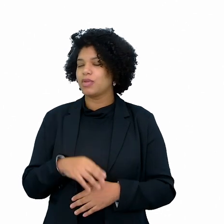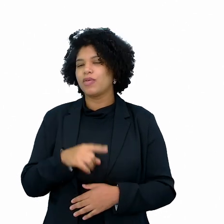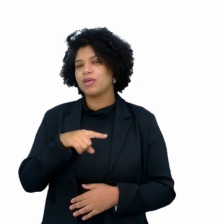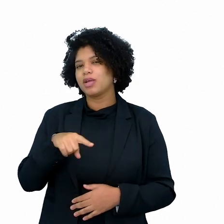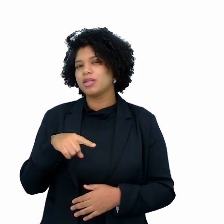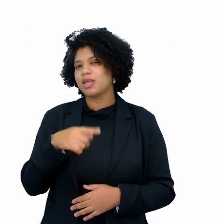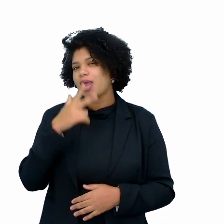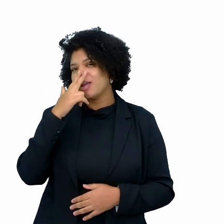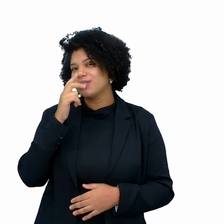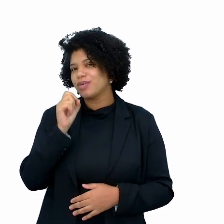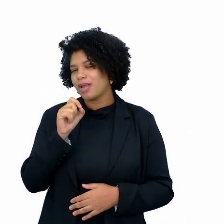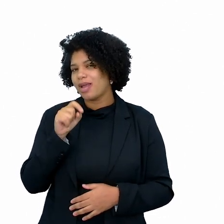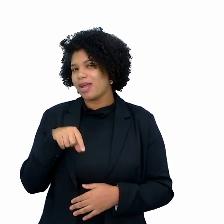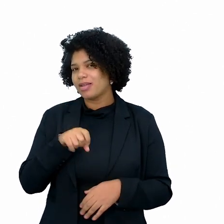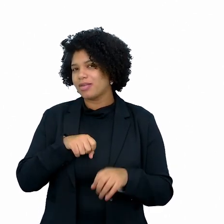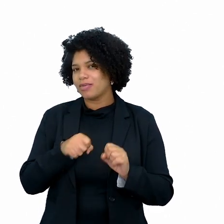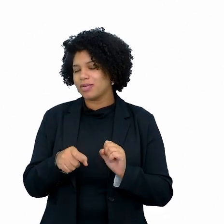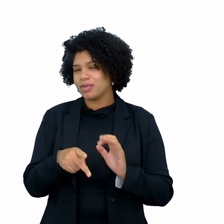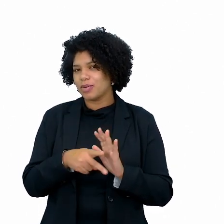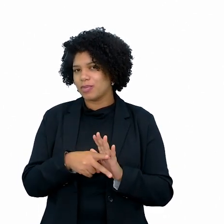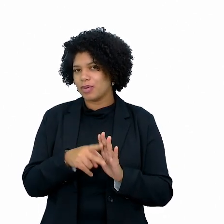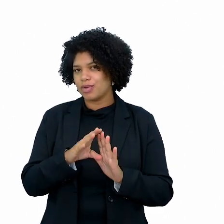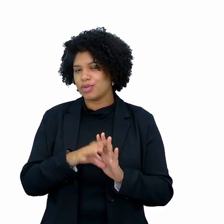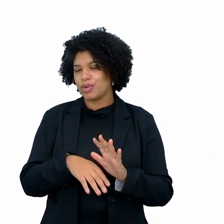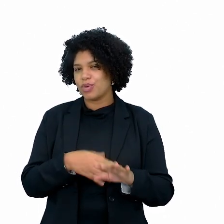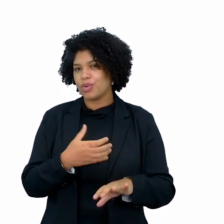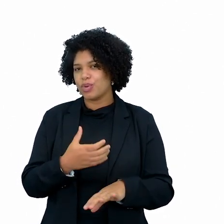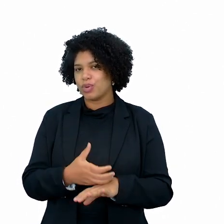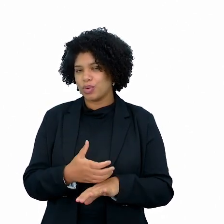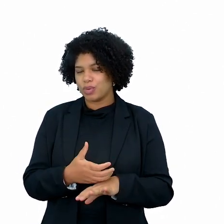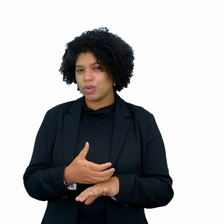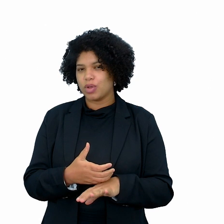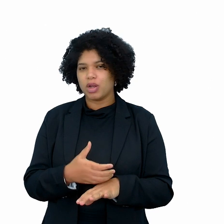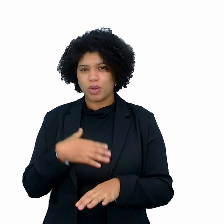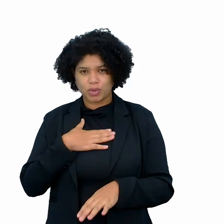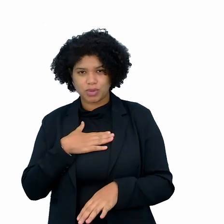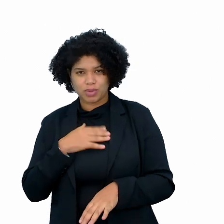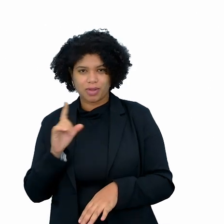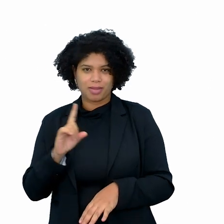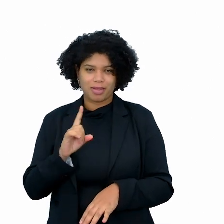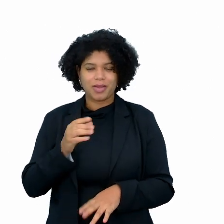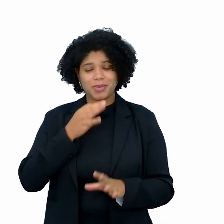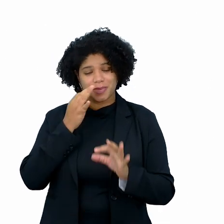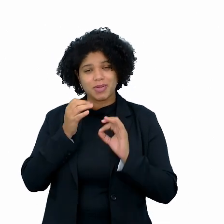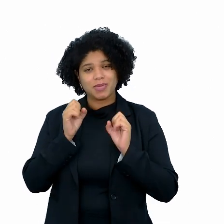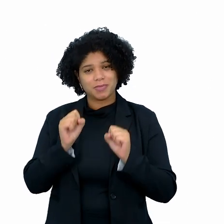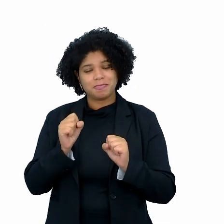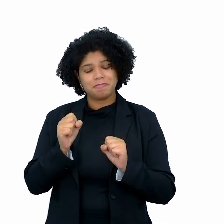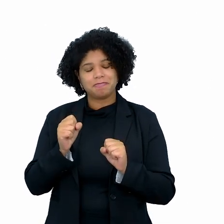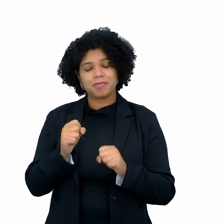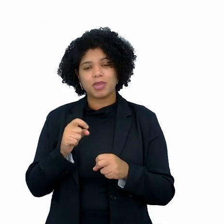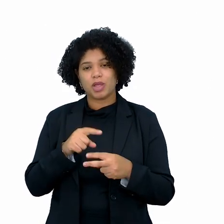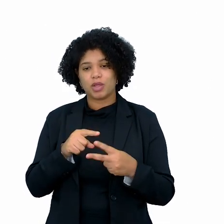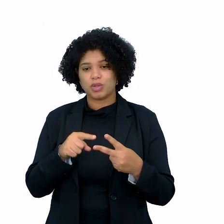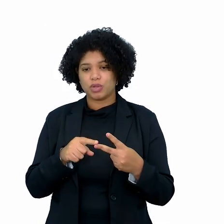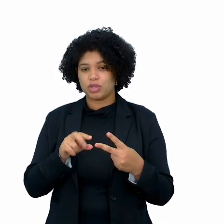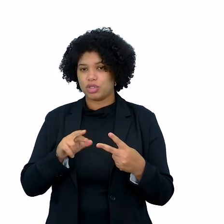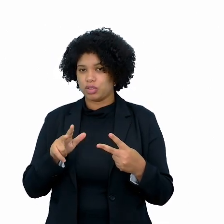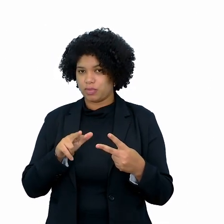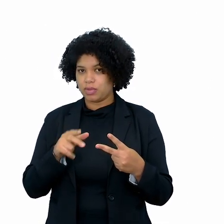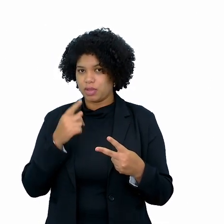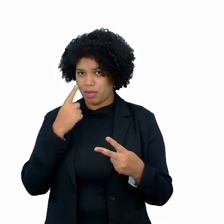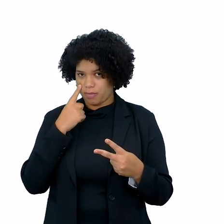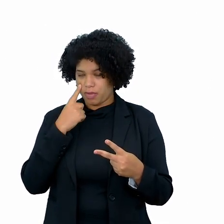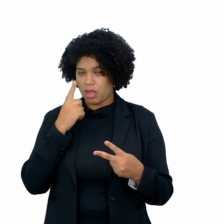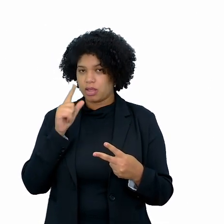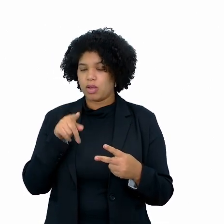achou das formações Currículo e Aprendizagem em Espiral, parte 2, etapa 22. São 2 coisas diferentes, a nossa